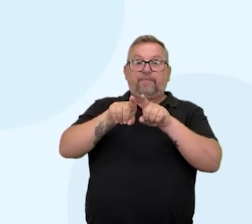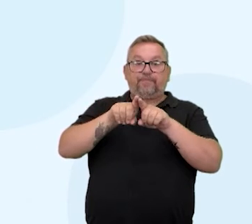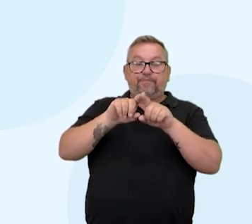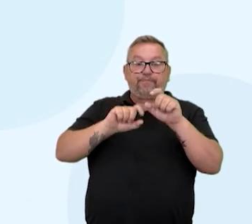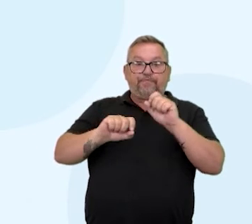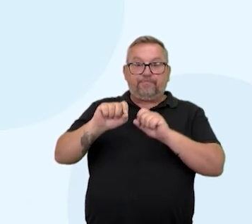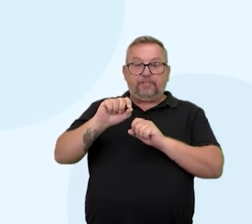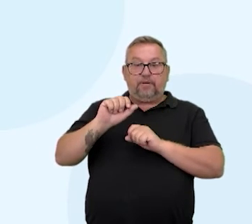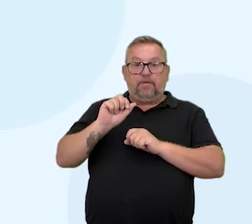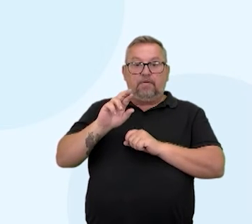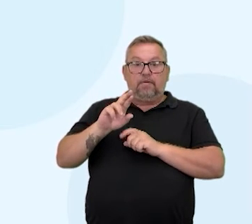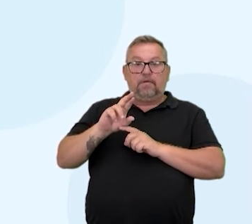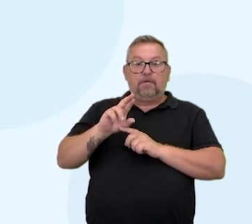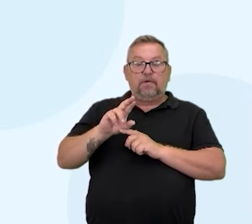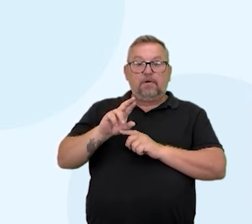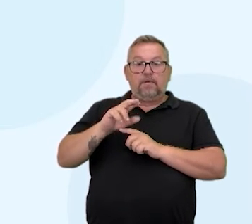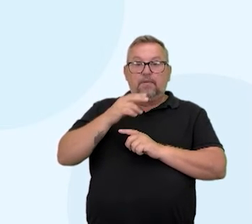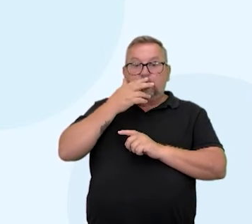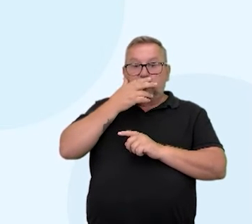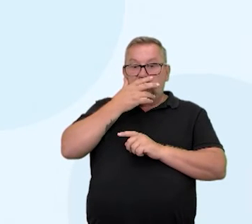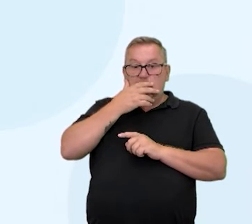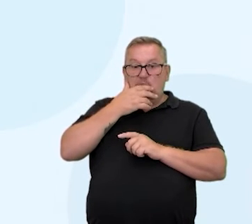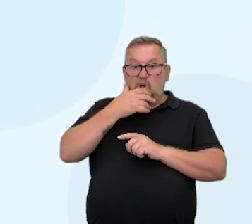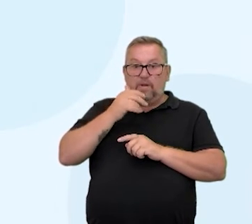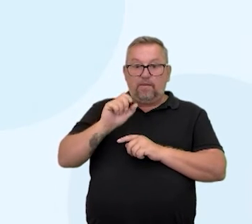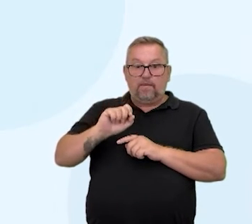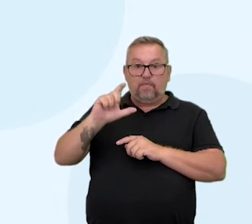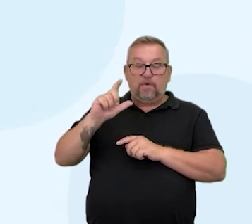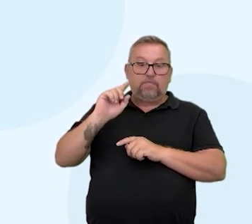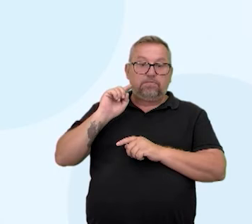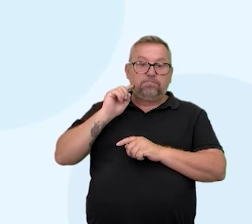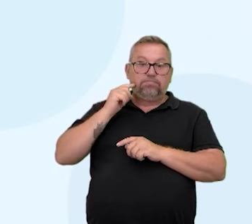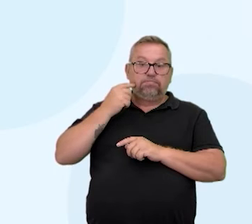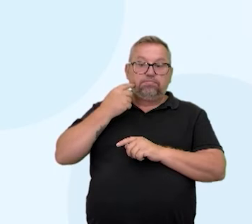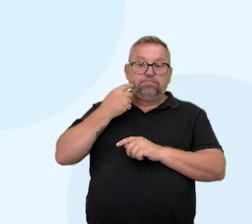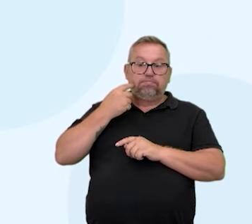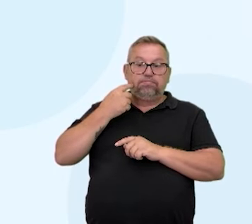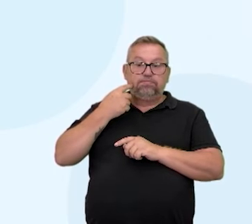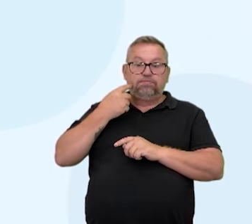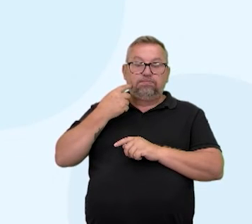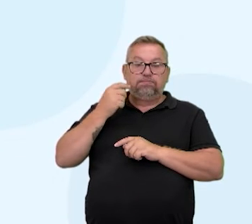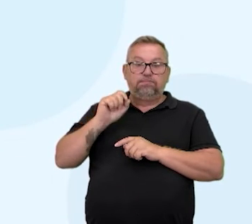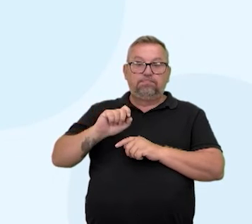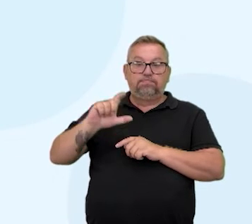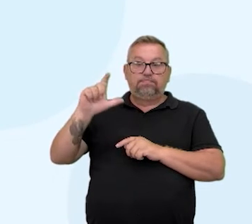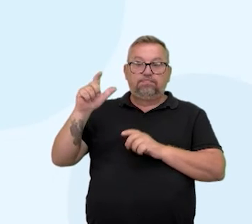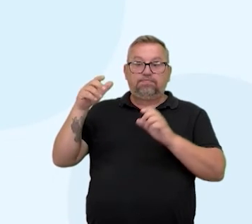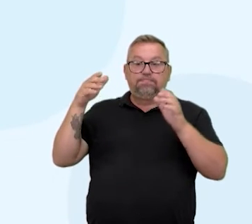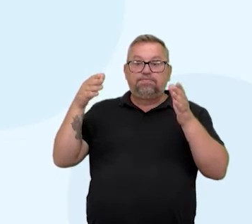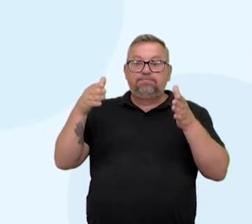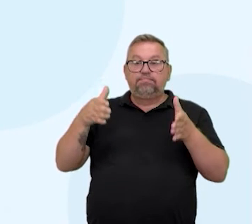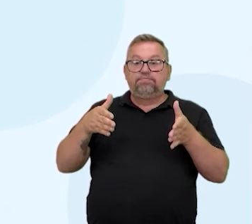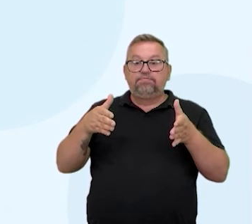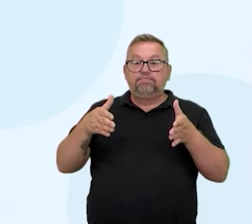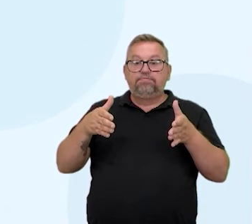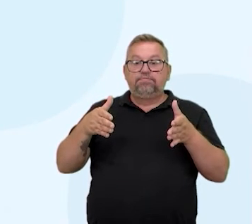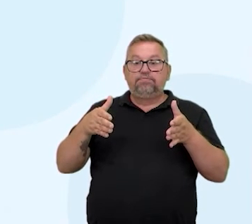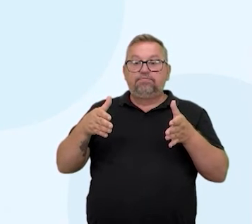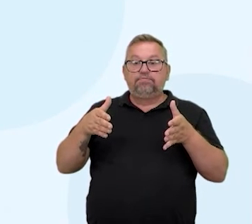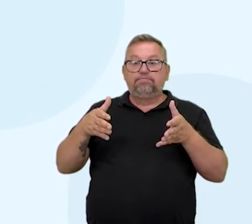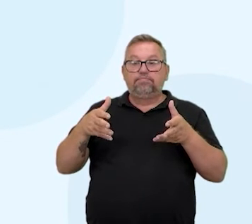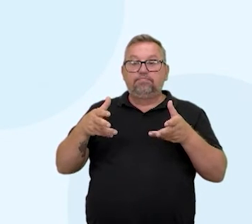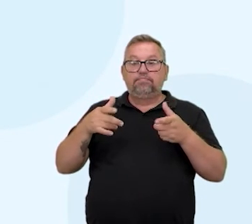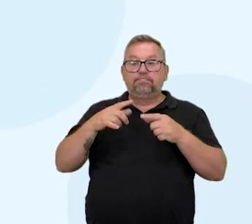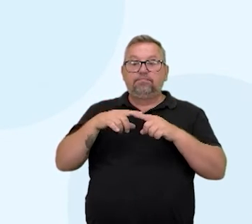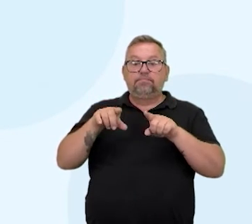questão atmosférica aí aumentando, aumenta a poluição, aumenta a concentração, né, de